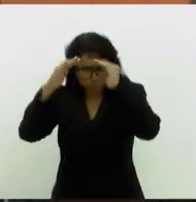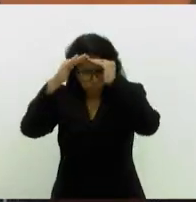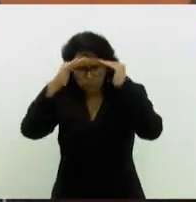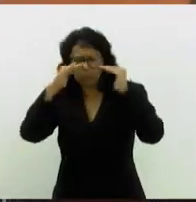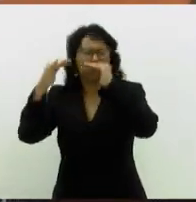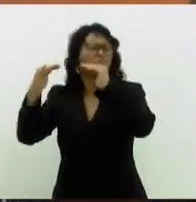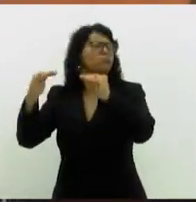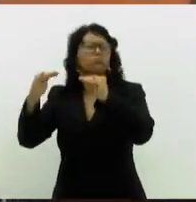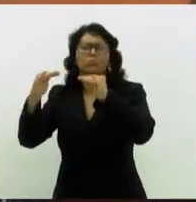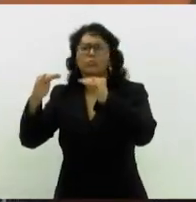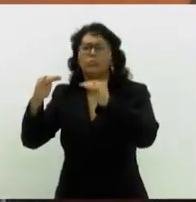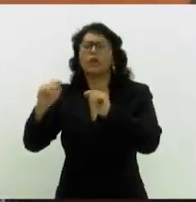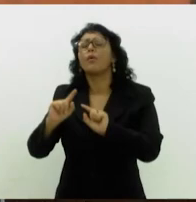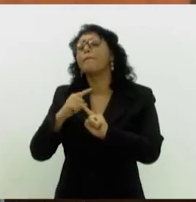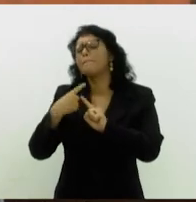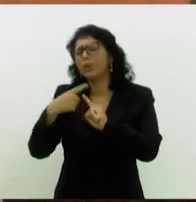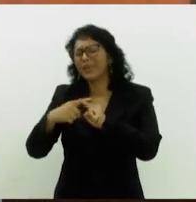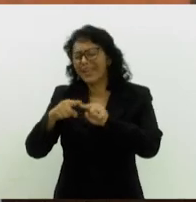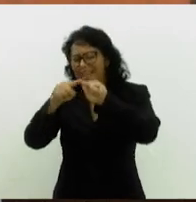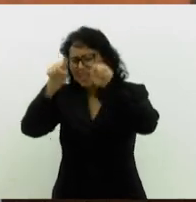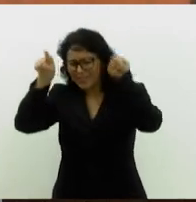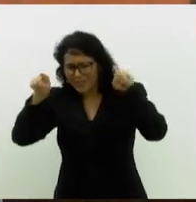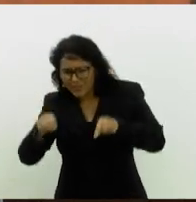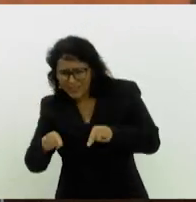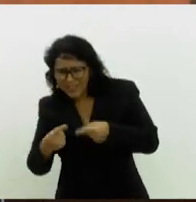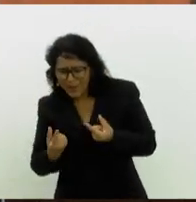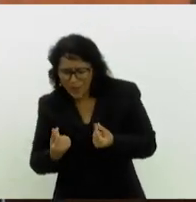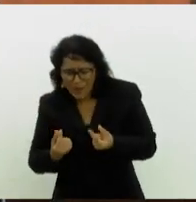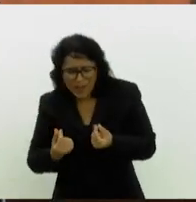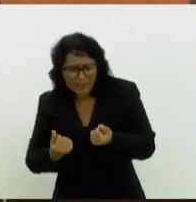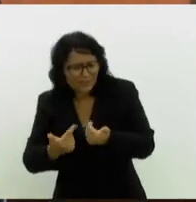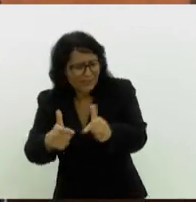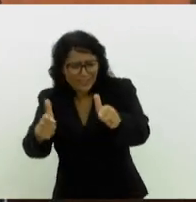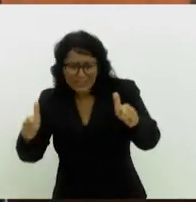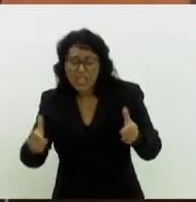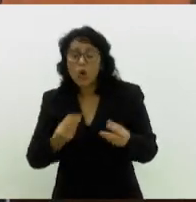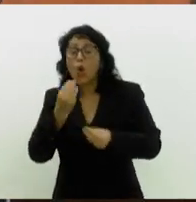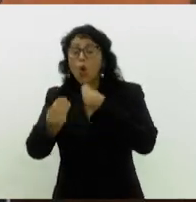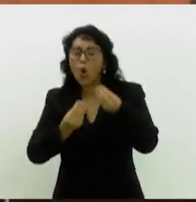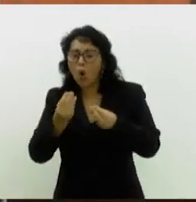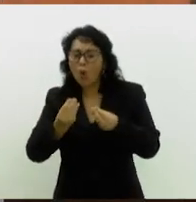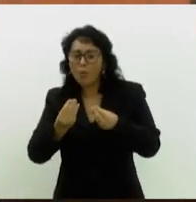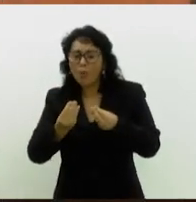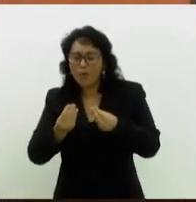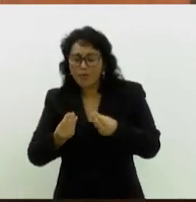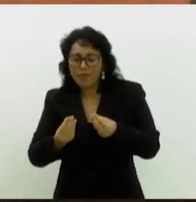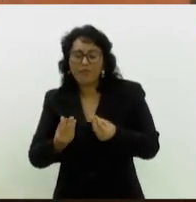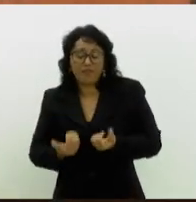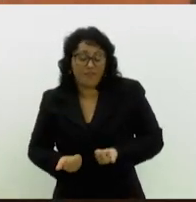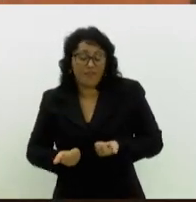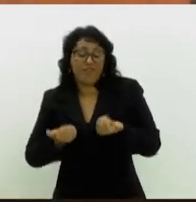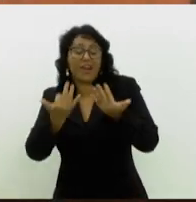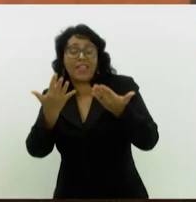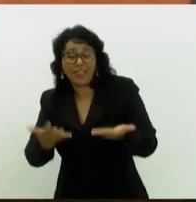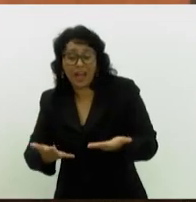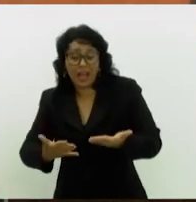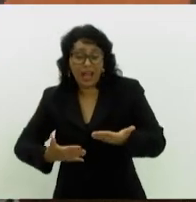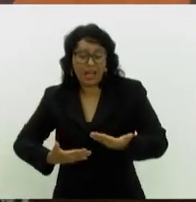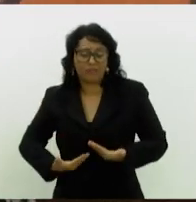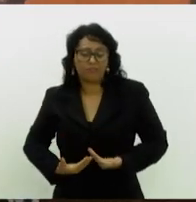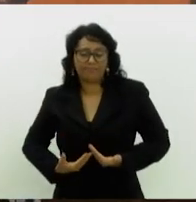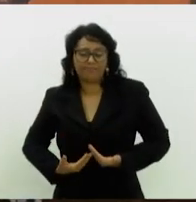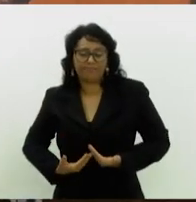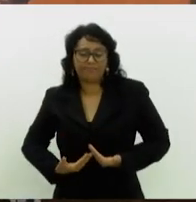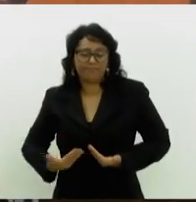valorizado não tem serviço público de qualidade e serviço público de qualidade não tem direito social para nossa população